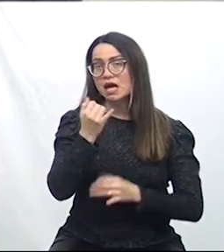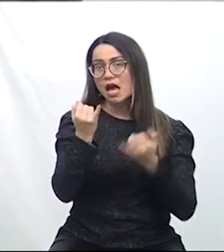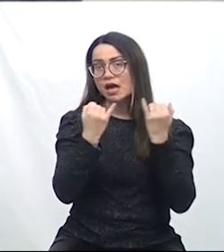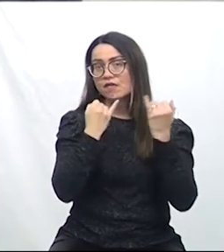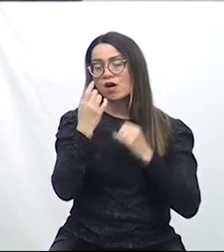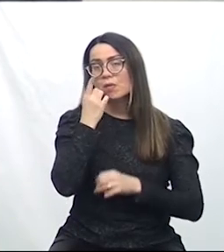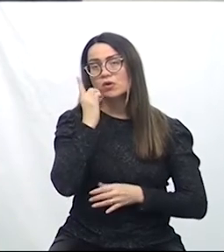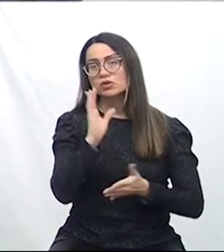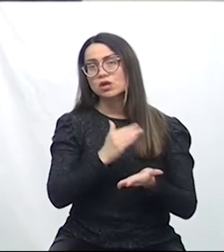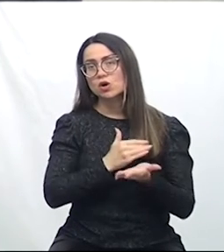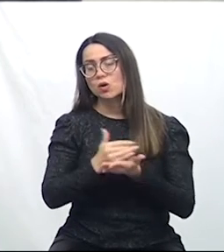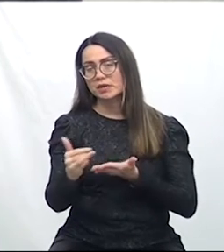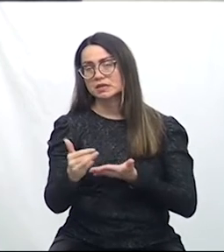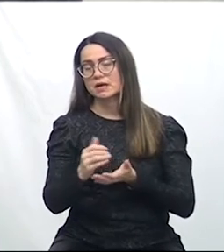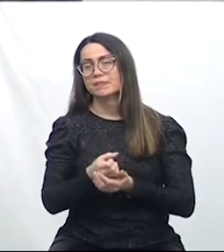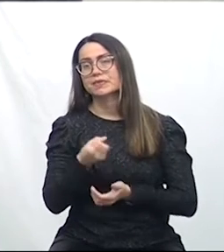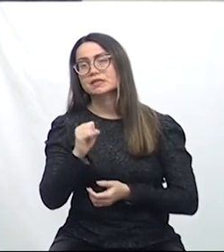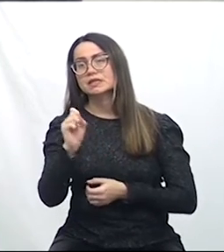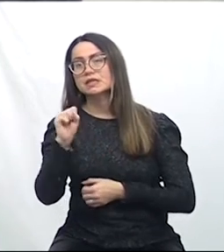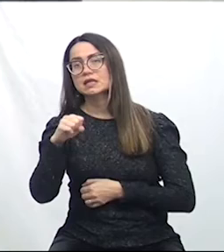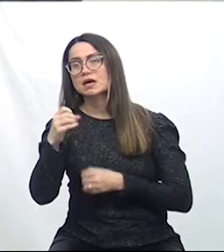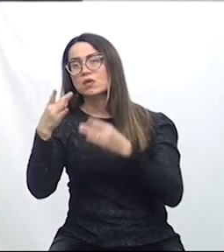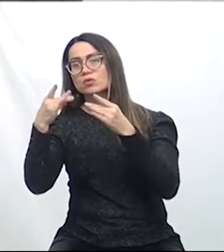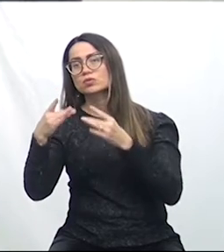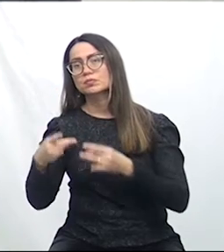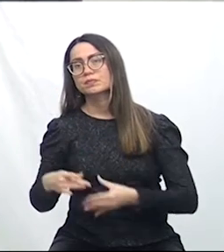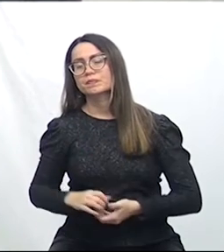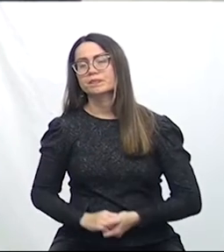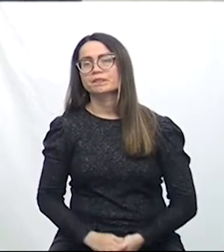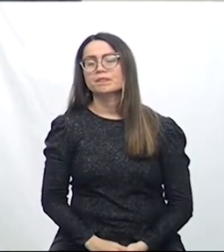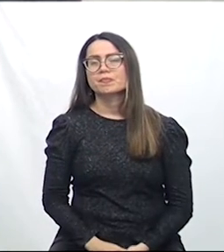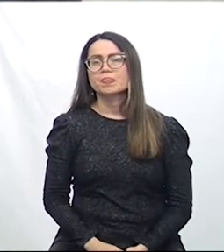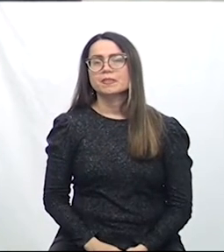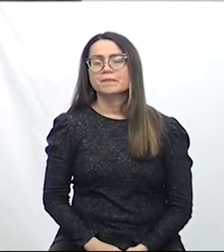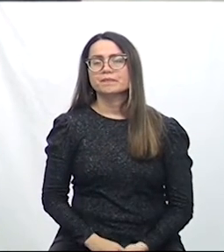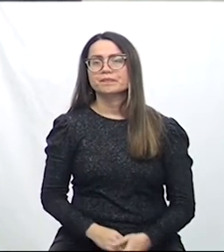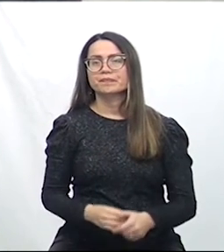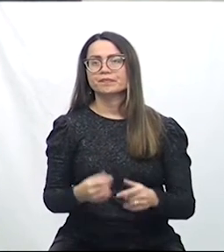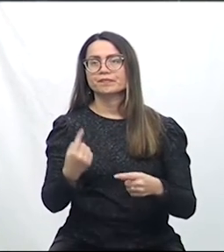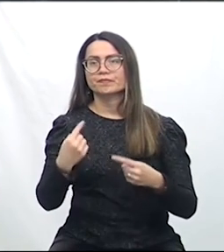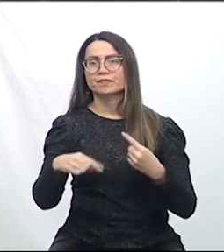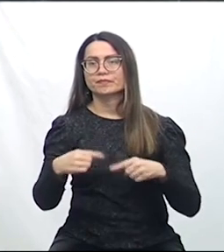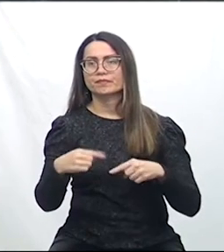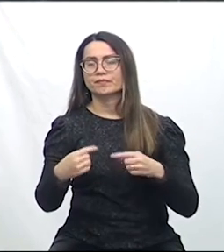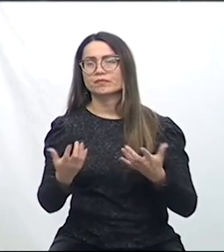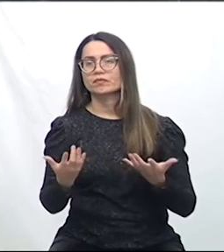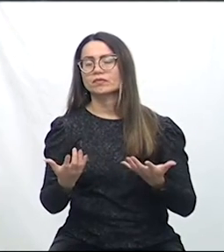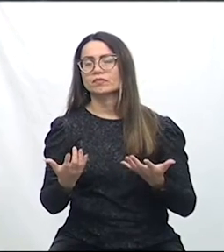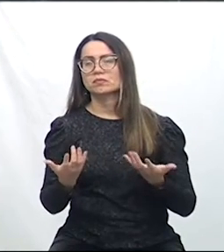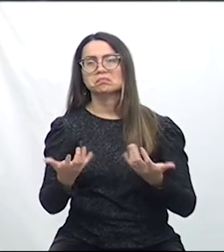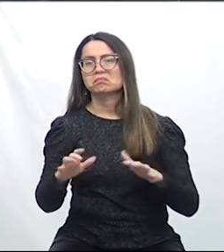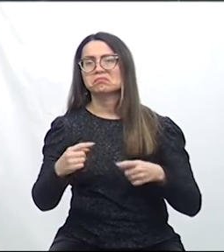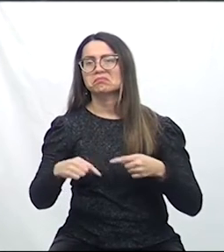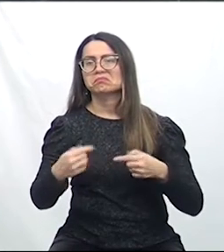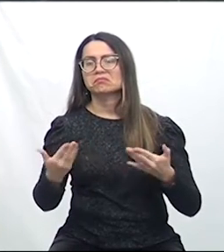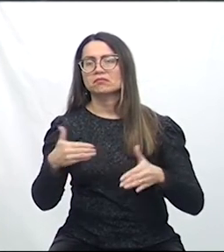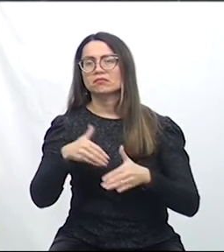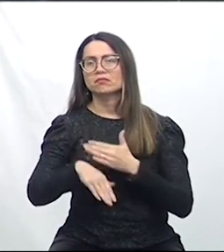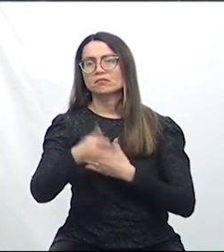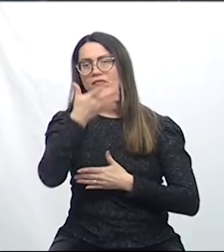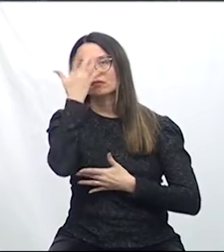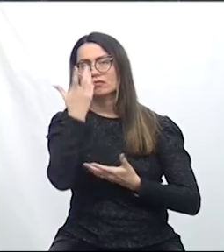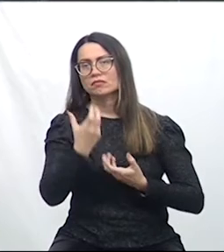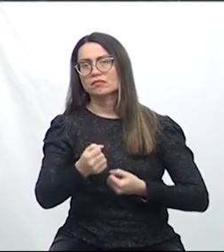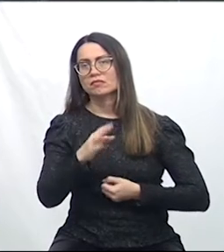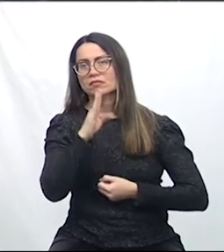início e término das obras, e em caso negativo, que se justifique. O requerimento está em discussão. Não havendo quem queira discutir, está em votação.